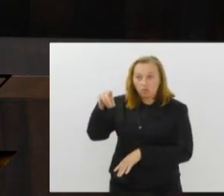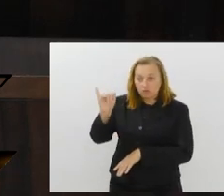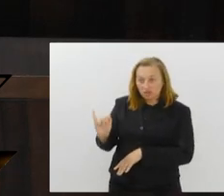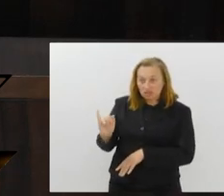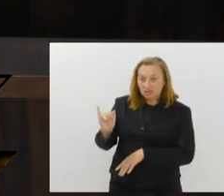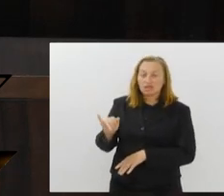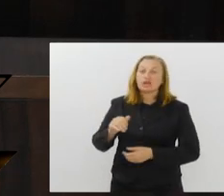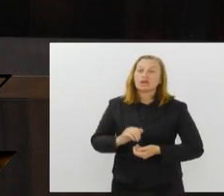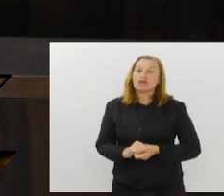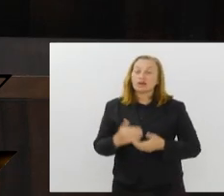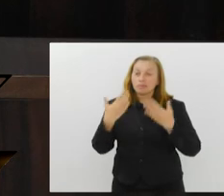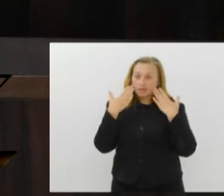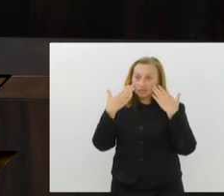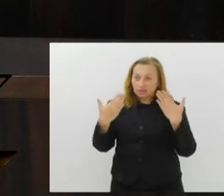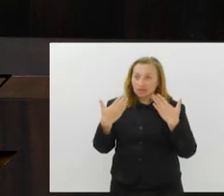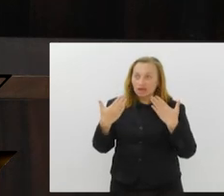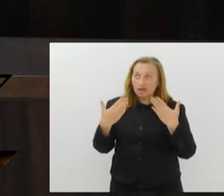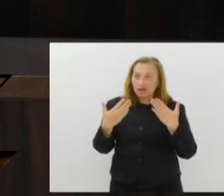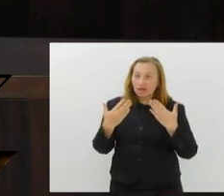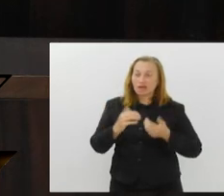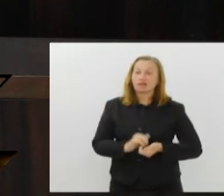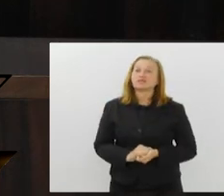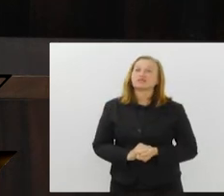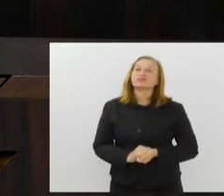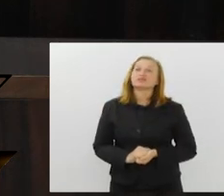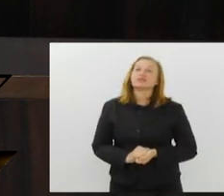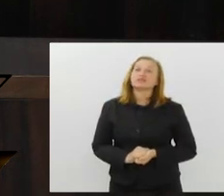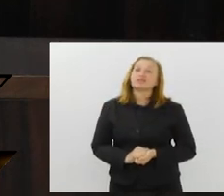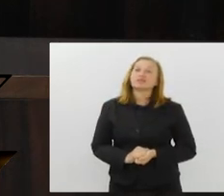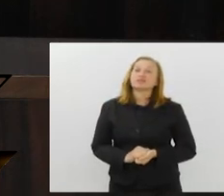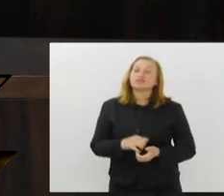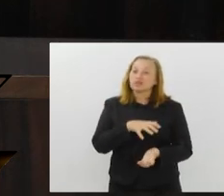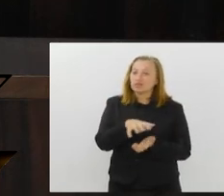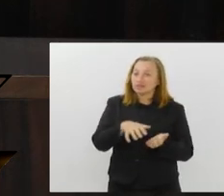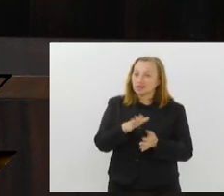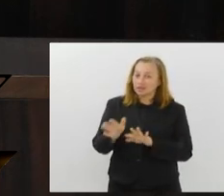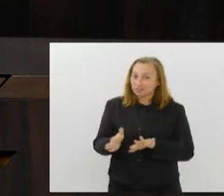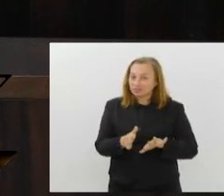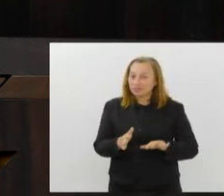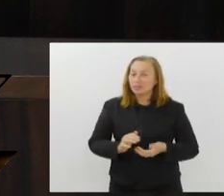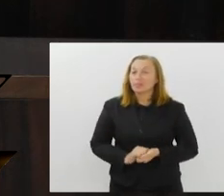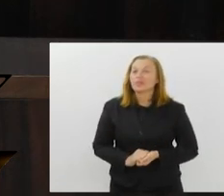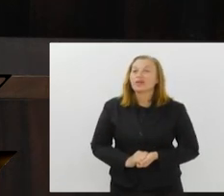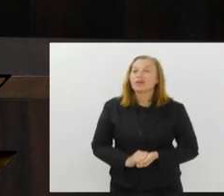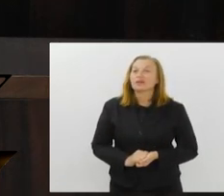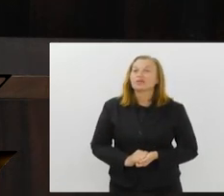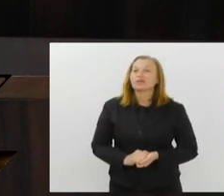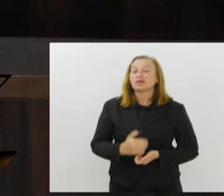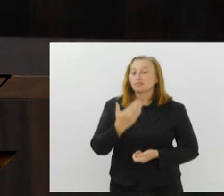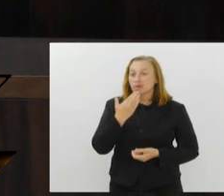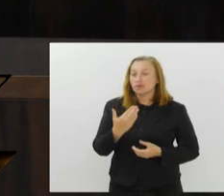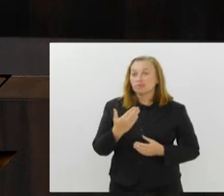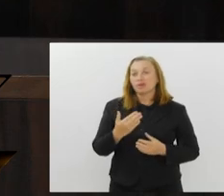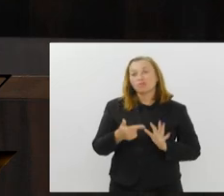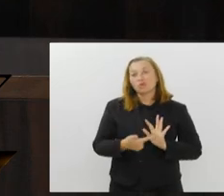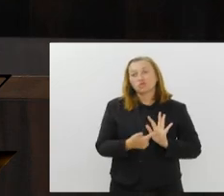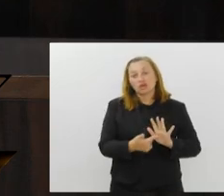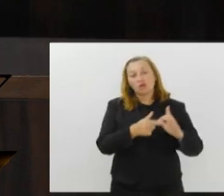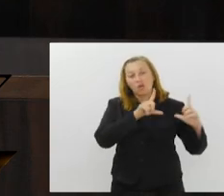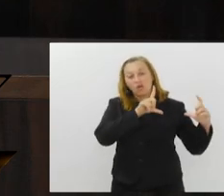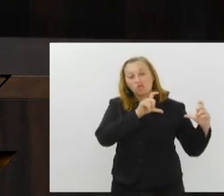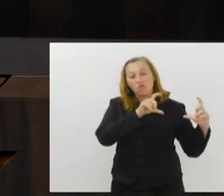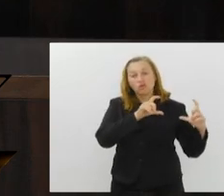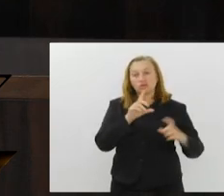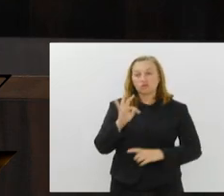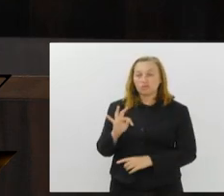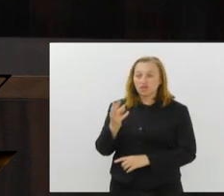apresentava da O Conde da aristocracia revolucionária O Conde ele pediu para mostrar a foto do do Betinho